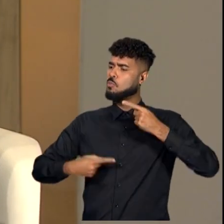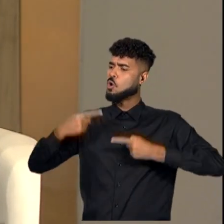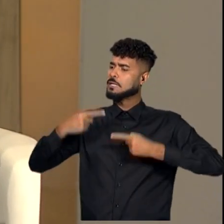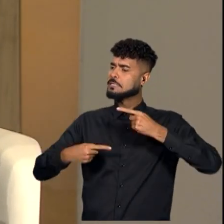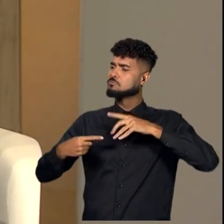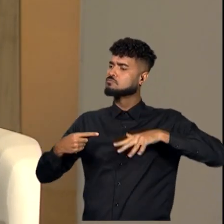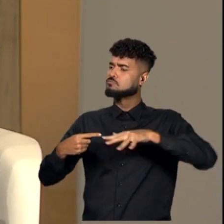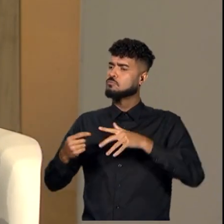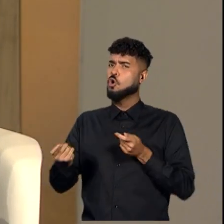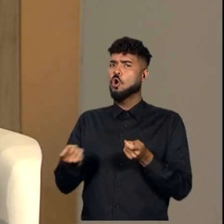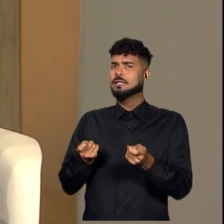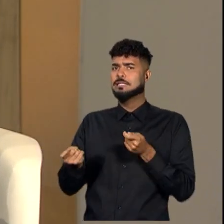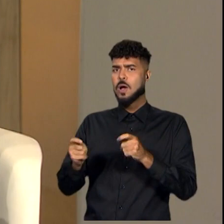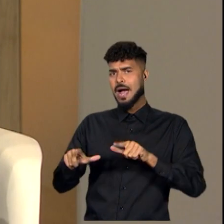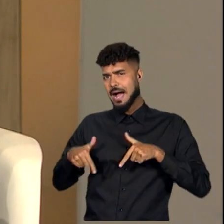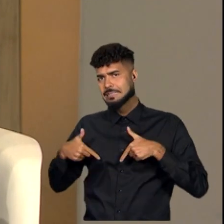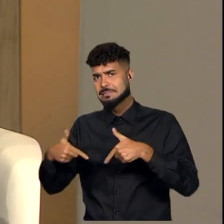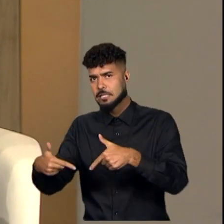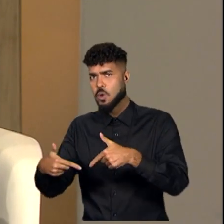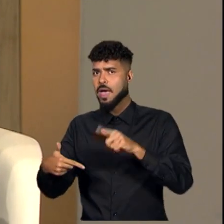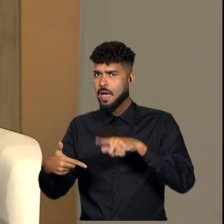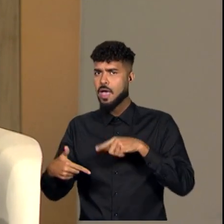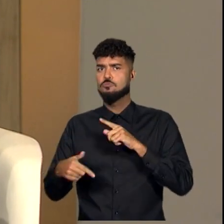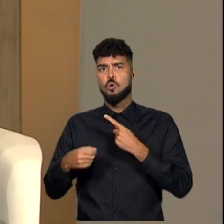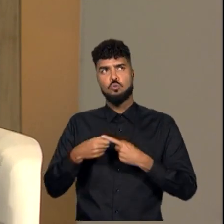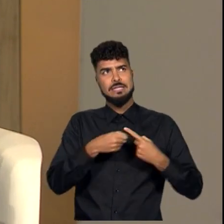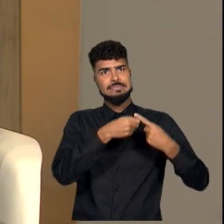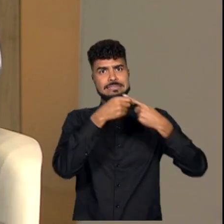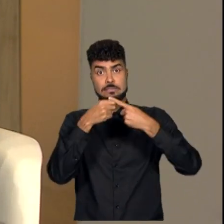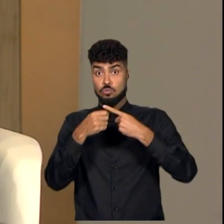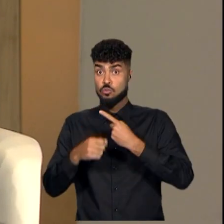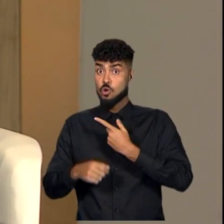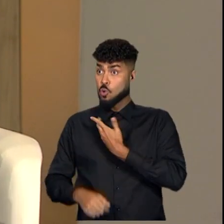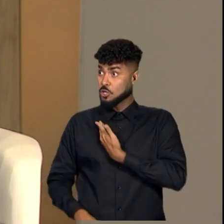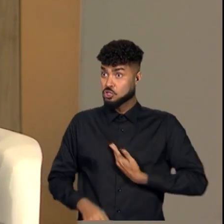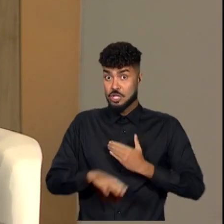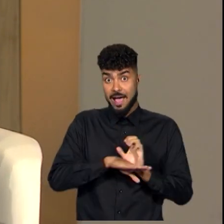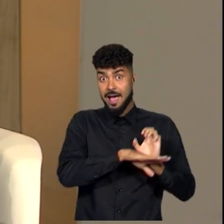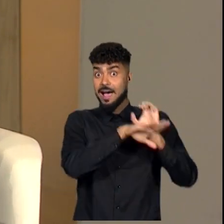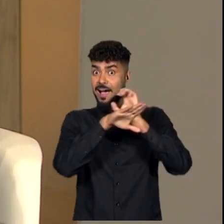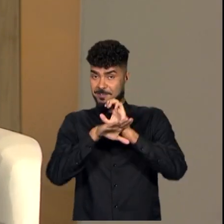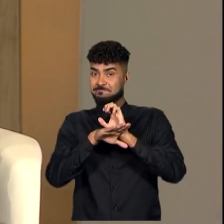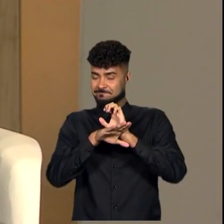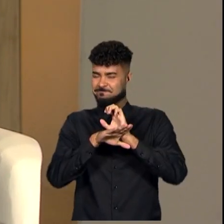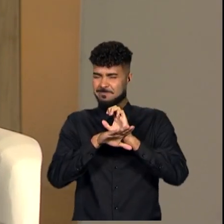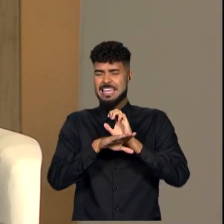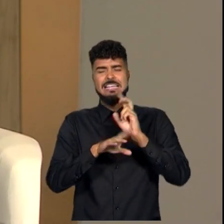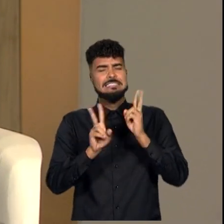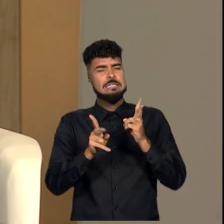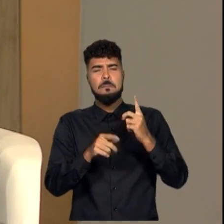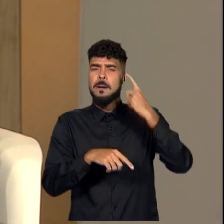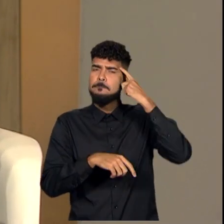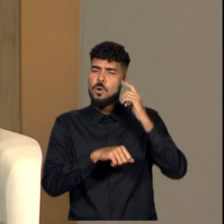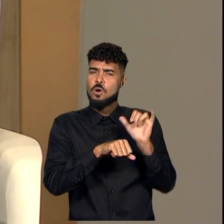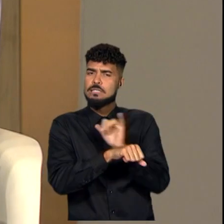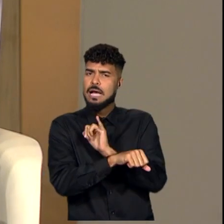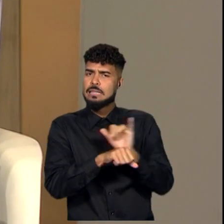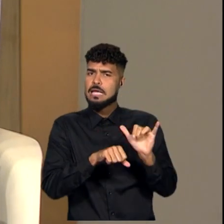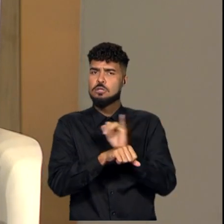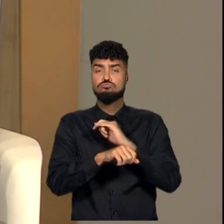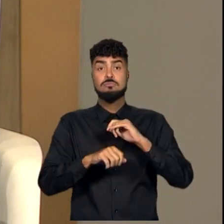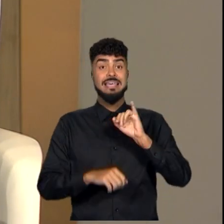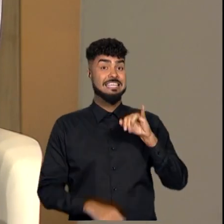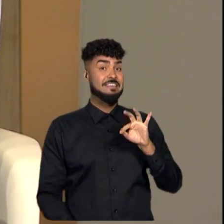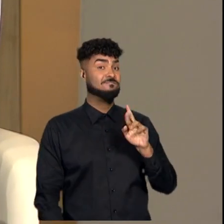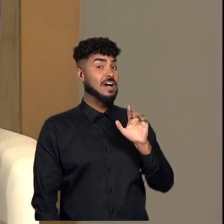coordenar a ação junto aos municípios e estados. Tudo pensando em estratégias que vão desde